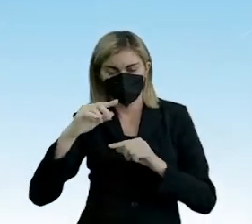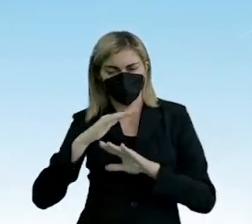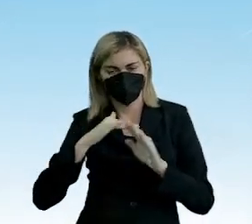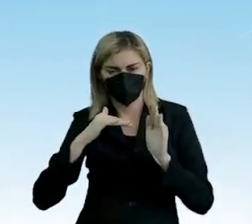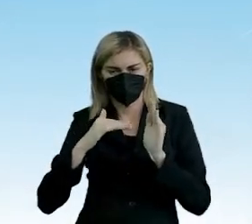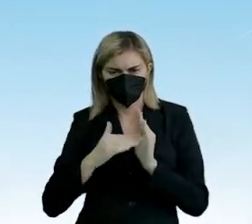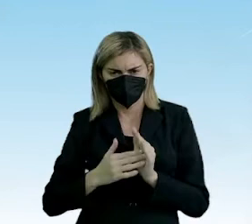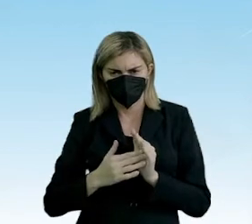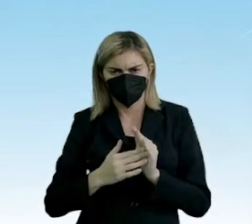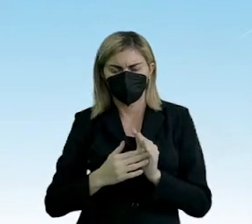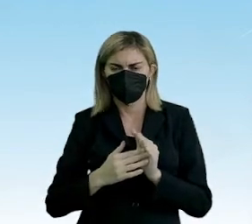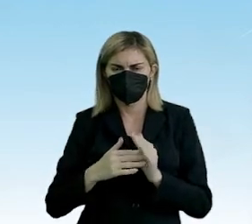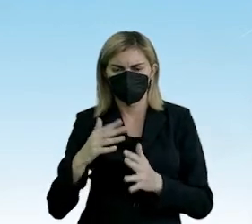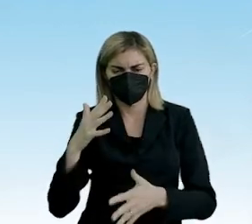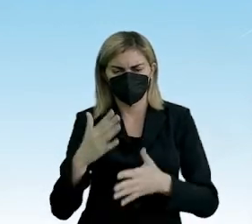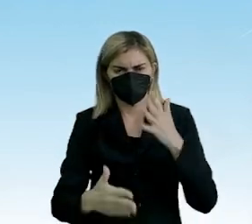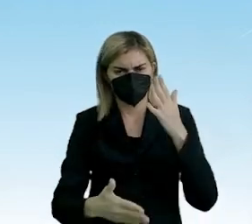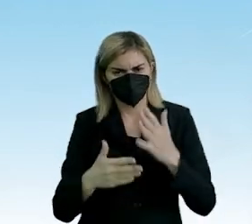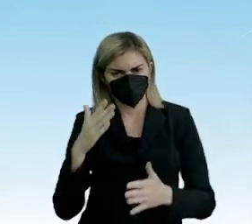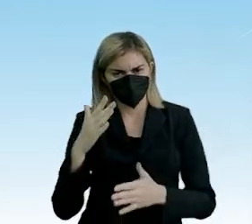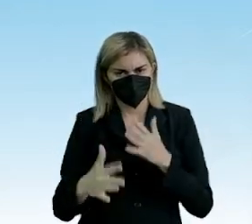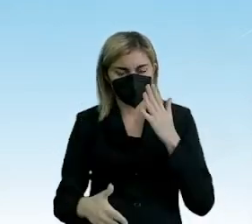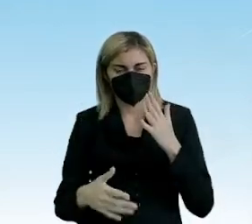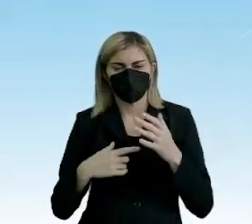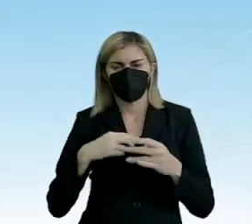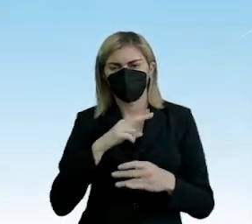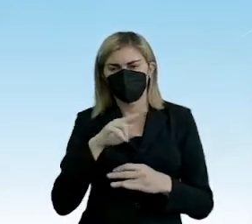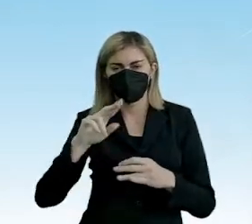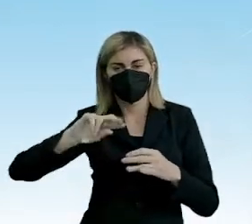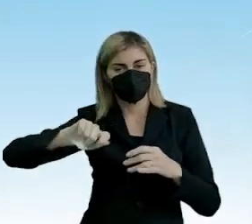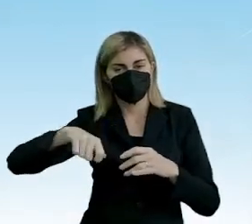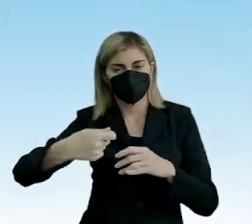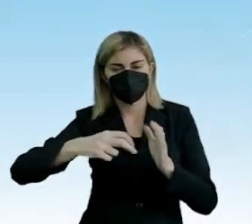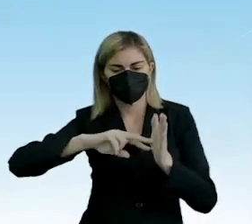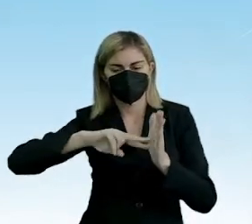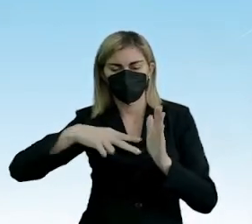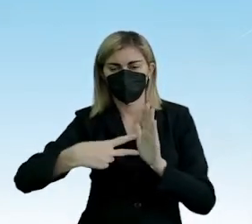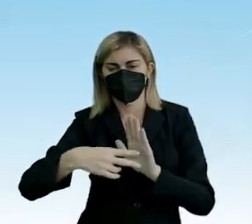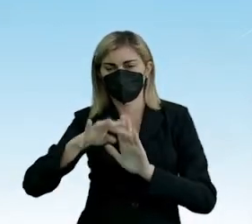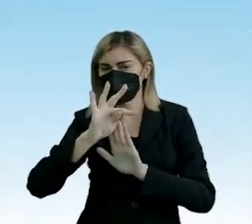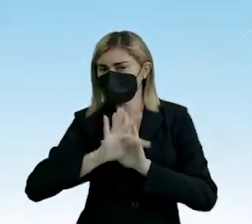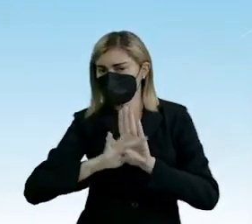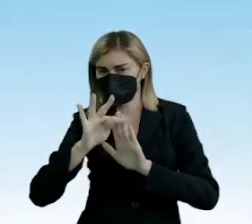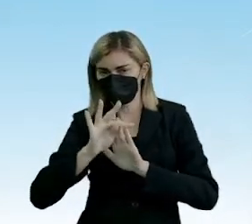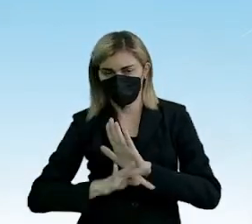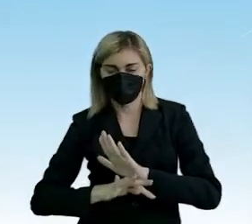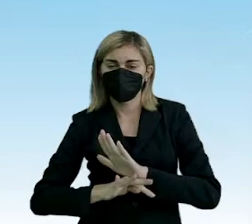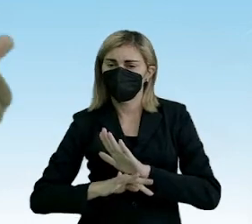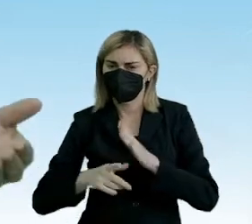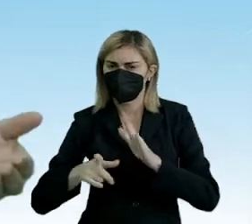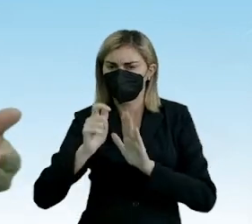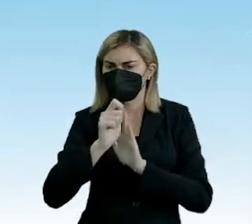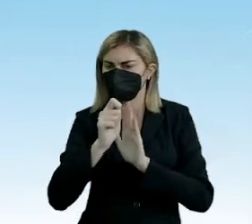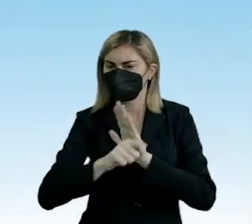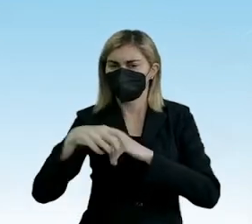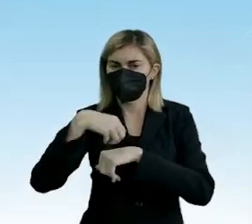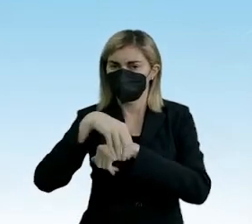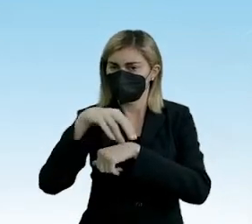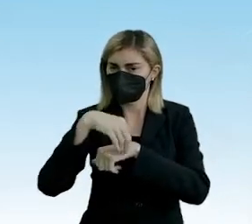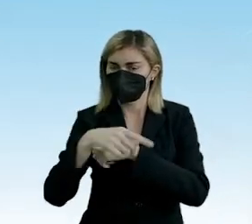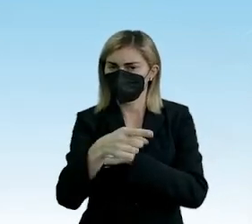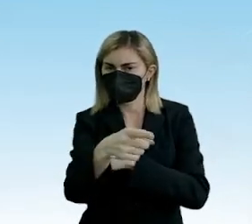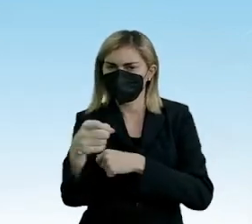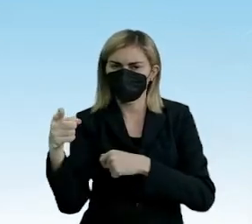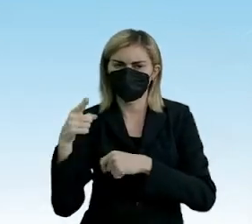isso interfere no que nós chamamos do sentido textual, aquilo que o autor quer passar. E